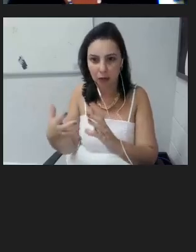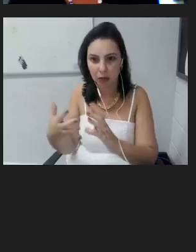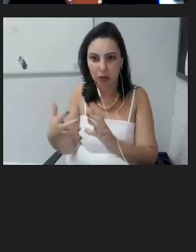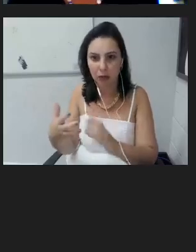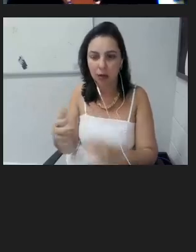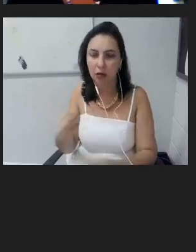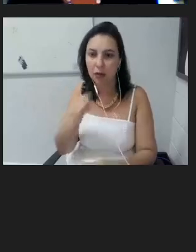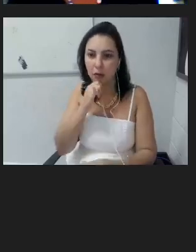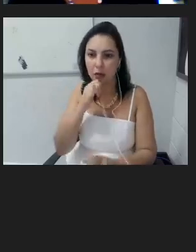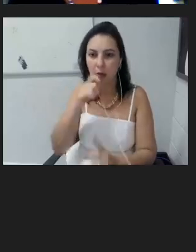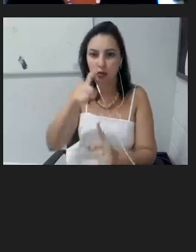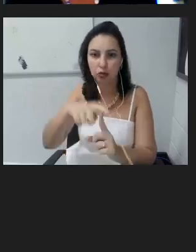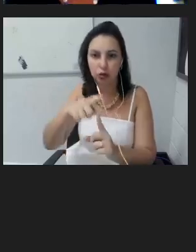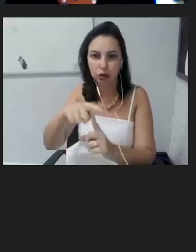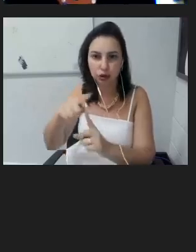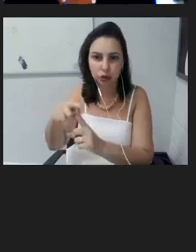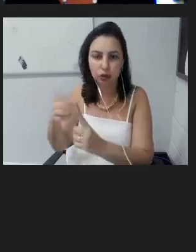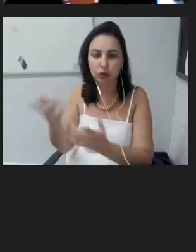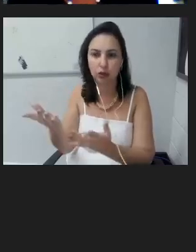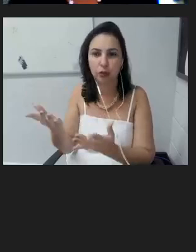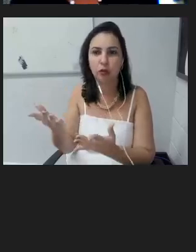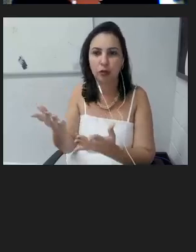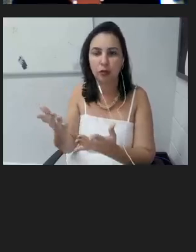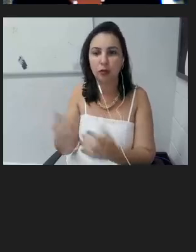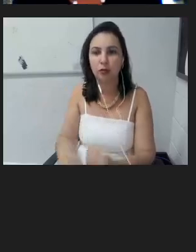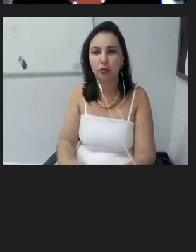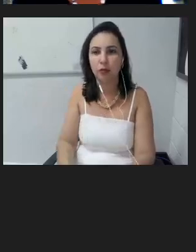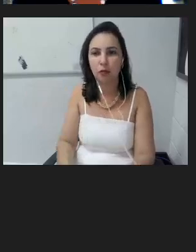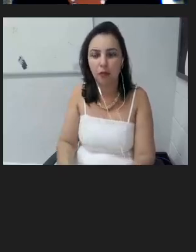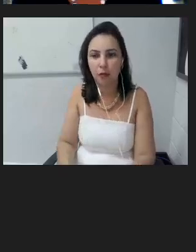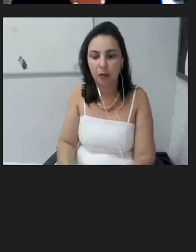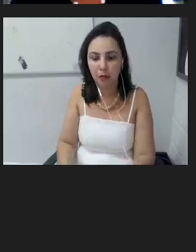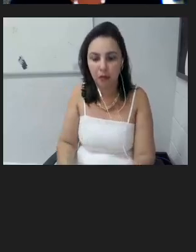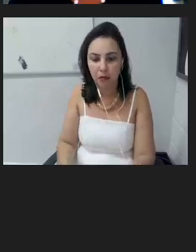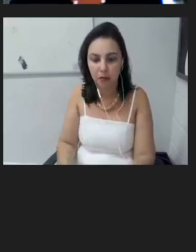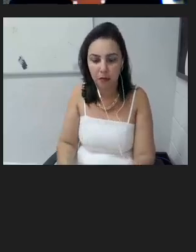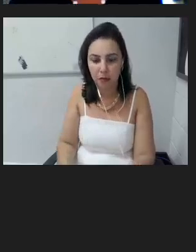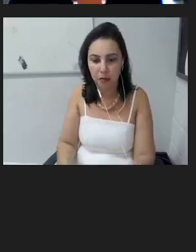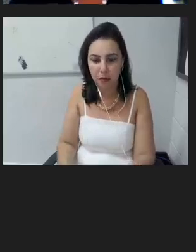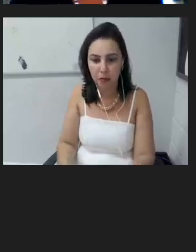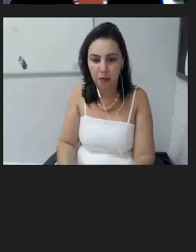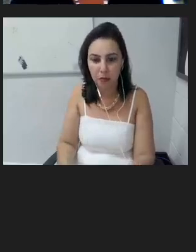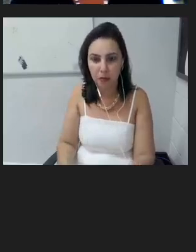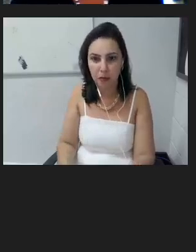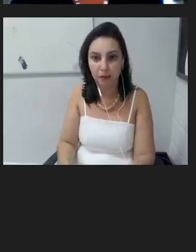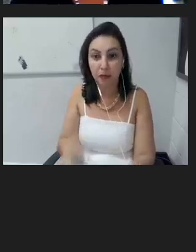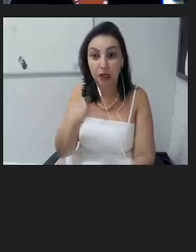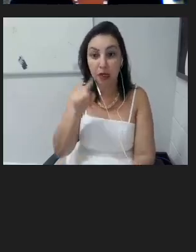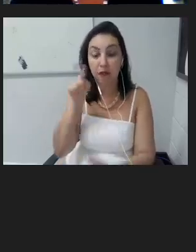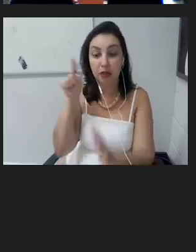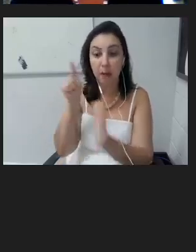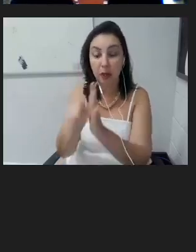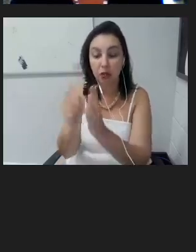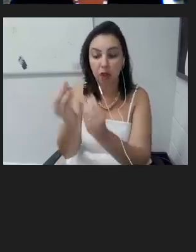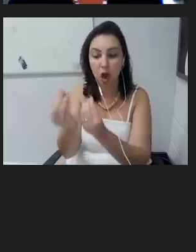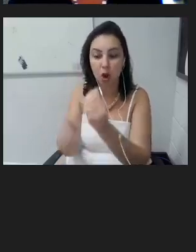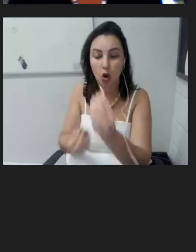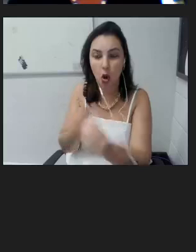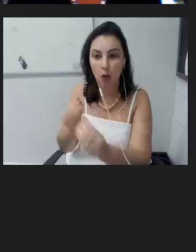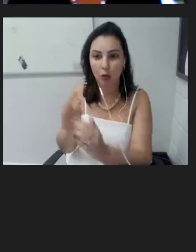de transtorno que ela apresenta. Quando você pergunta como desenvolver